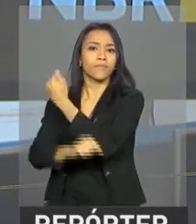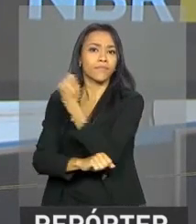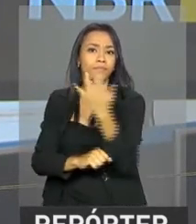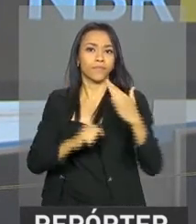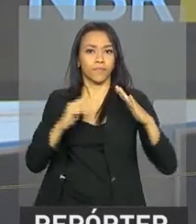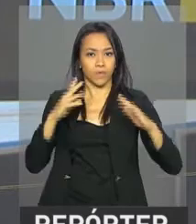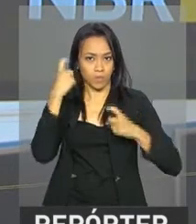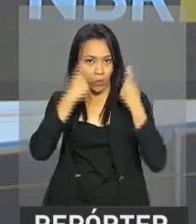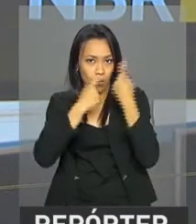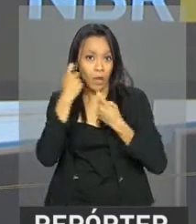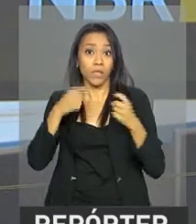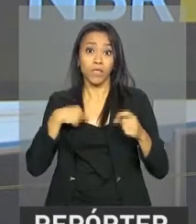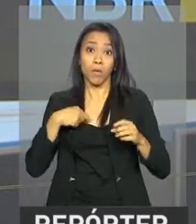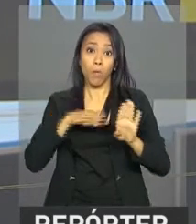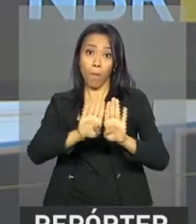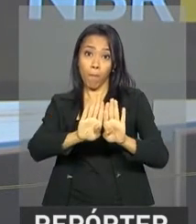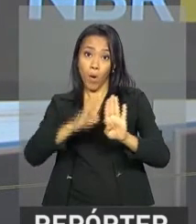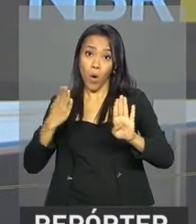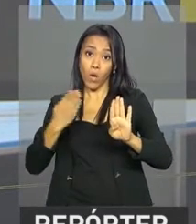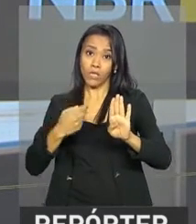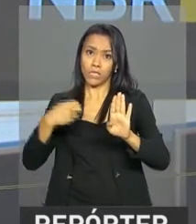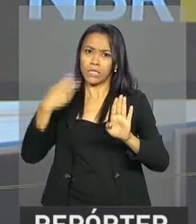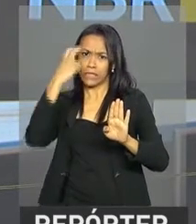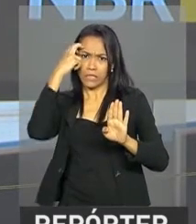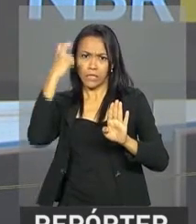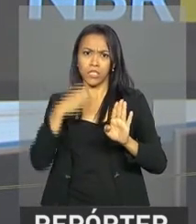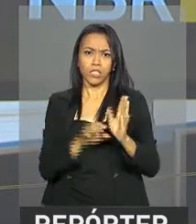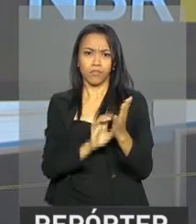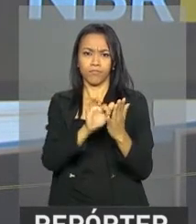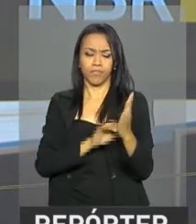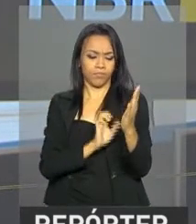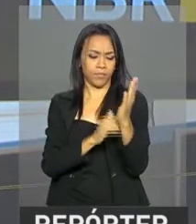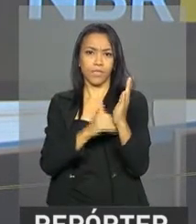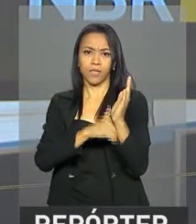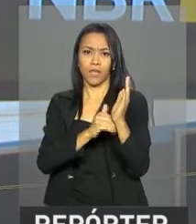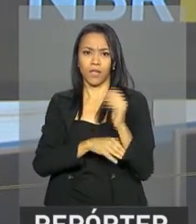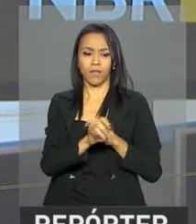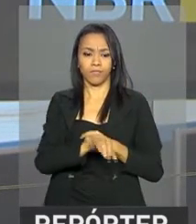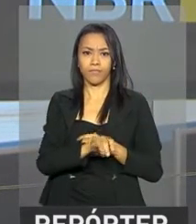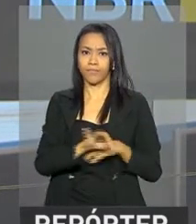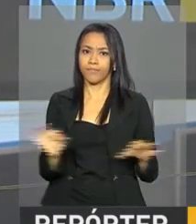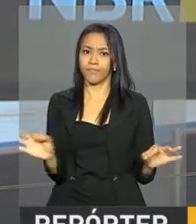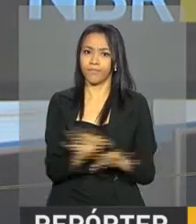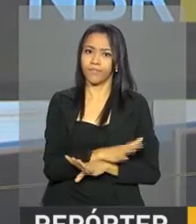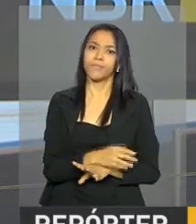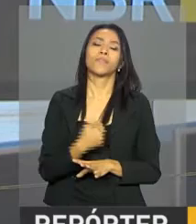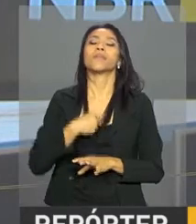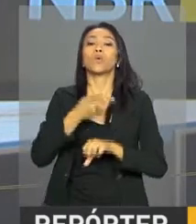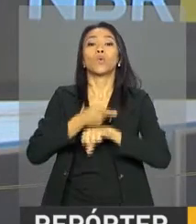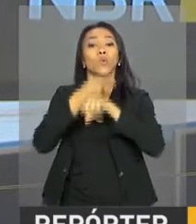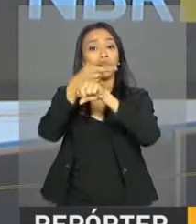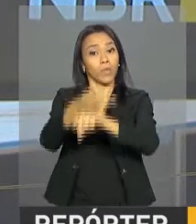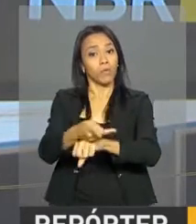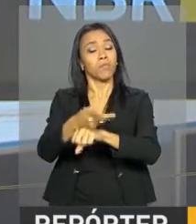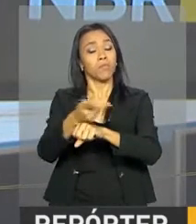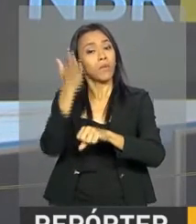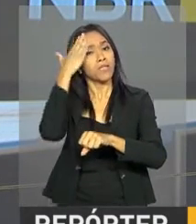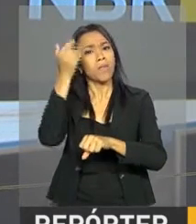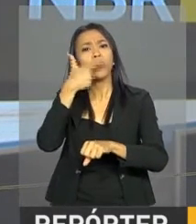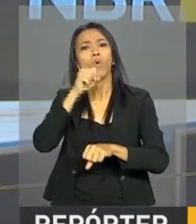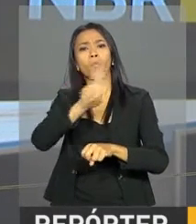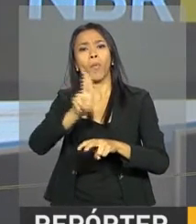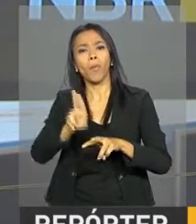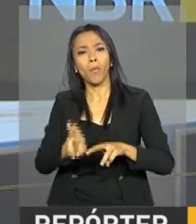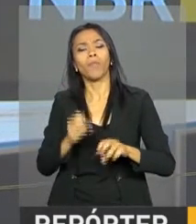uma porta com fechadura inteligente que abre com senha. O resultado dos vencedores individuais pode ser conferido